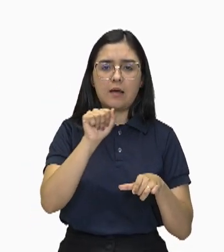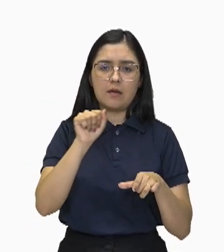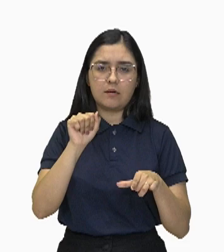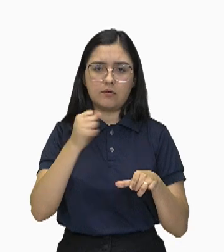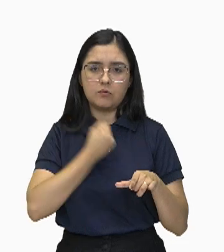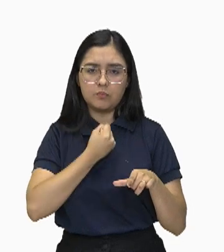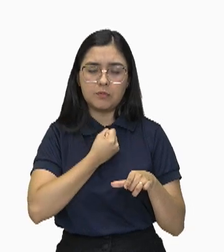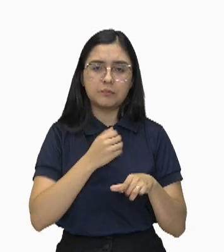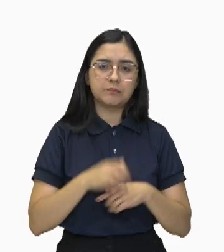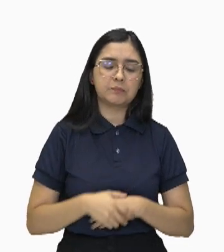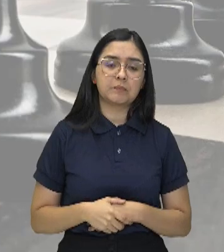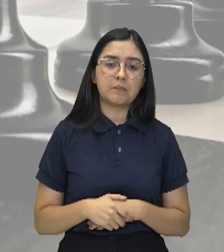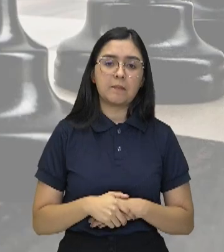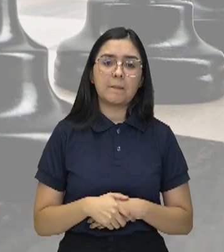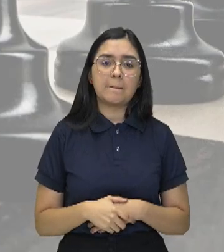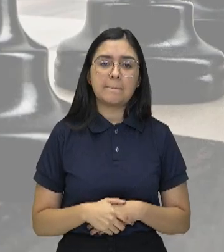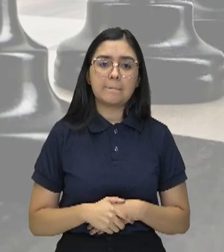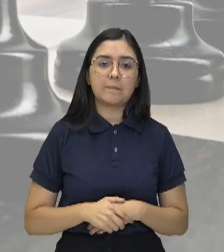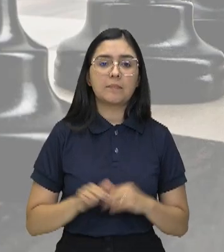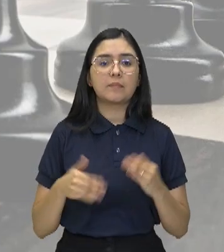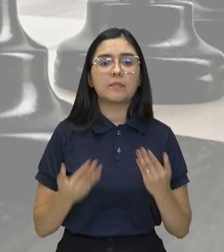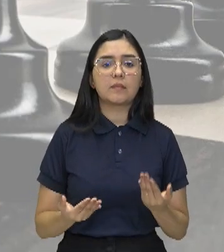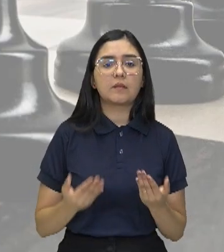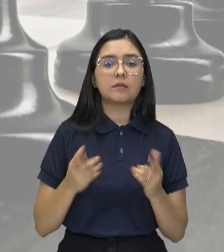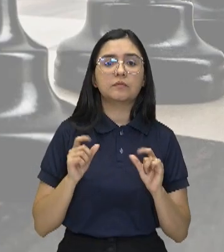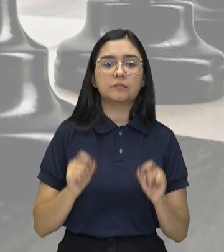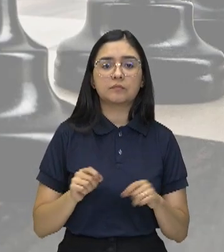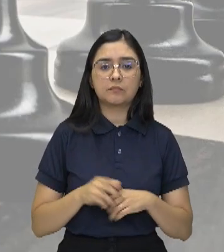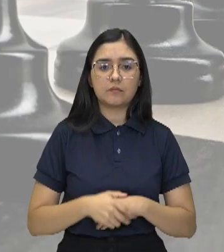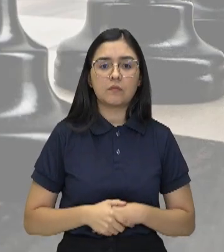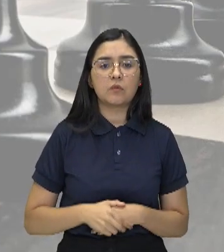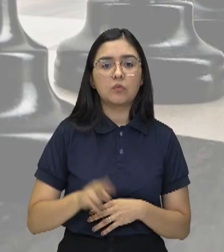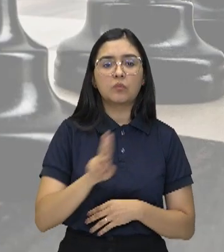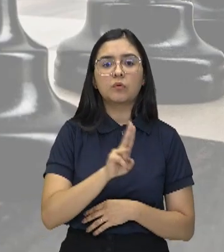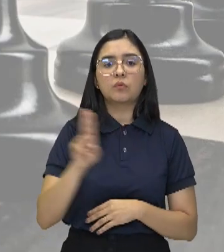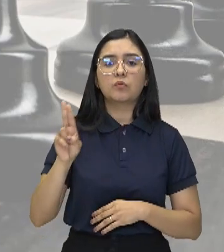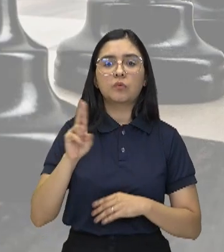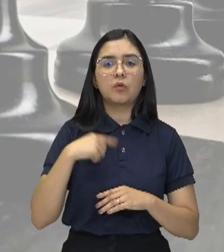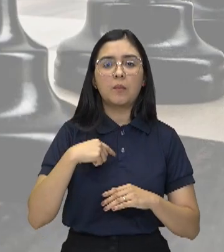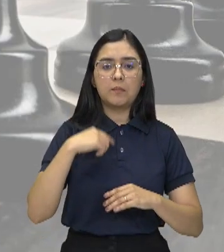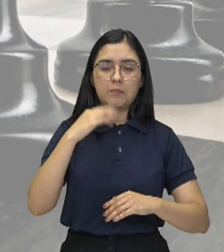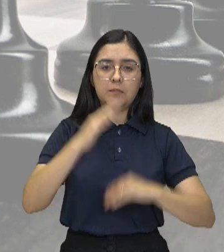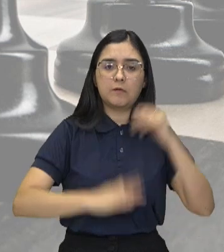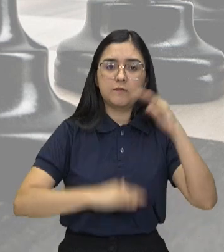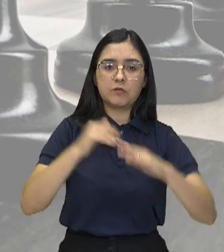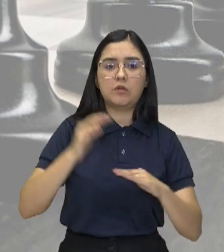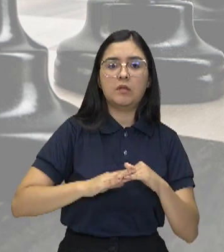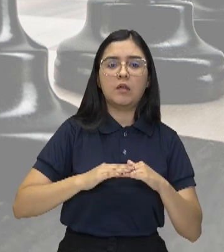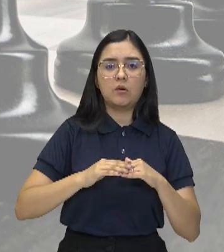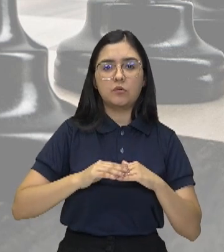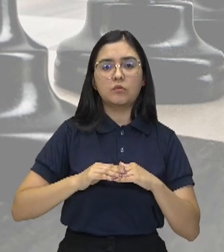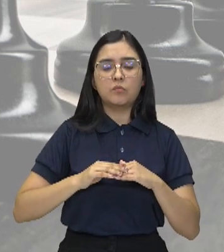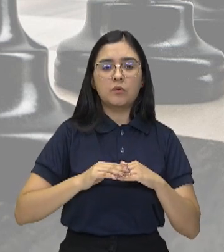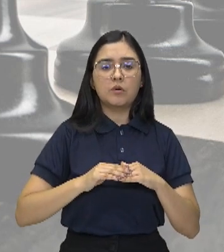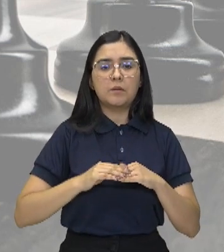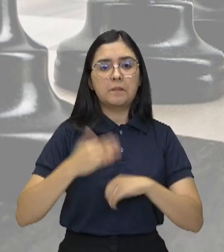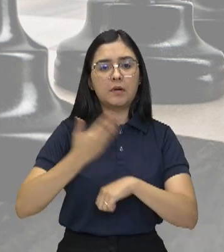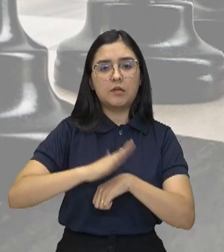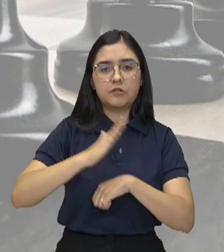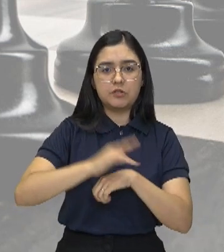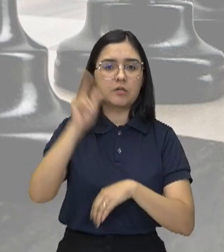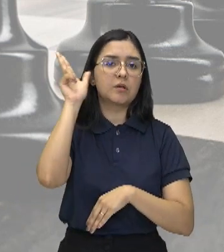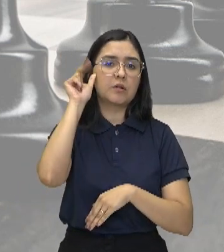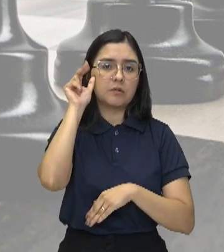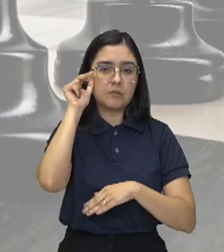jogo de xadrez é chamado, o jogador de xadrez é chamado de enxadrista. Esse termo é usado para designar